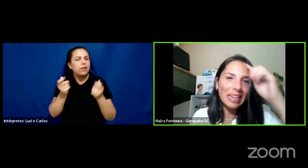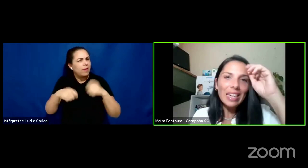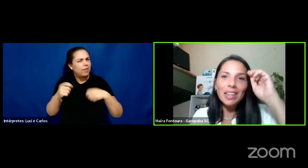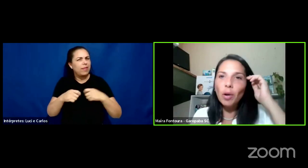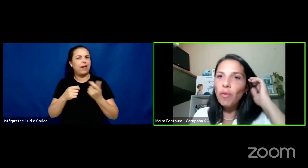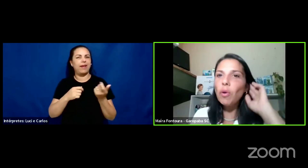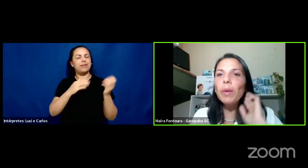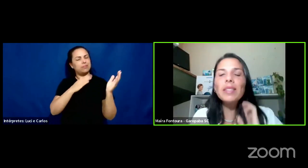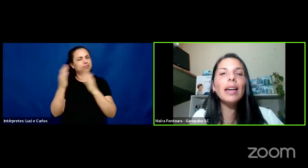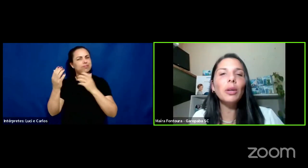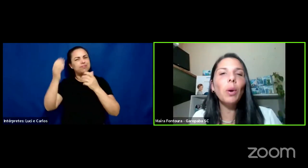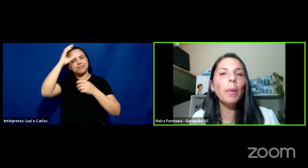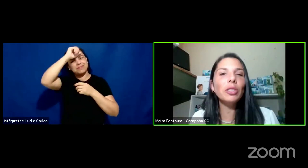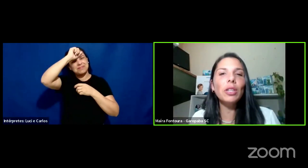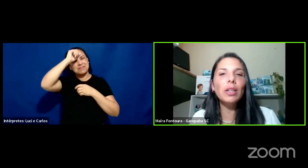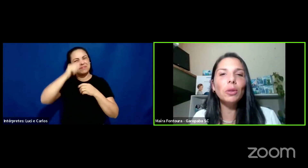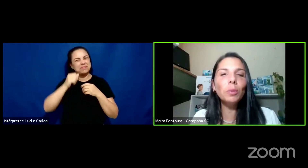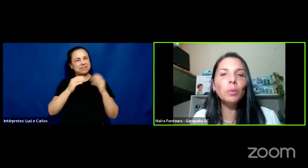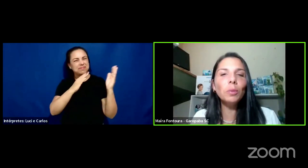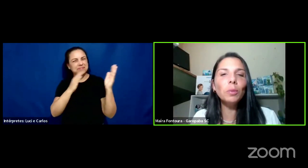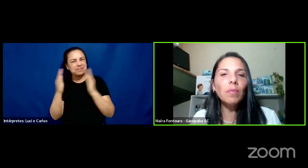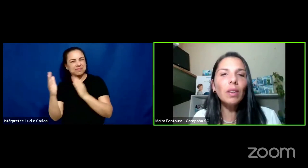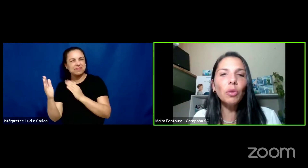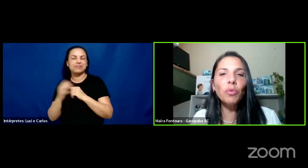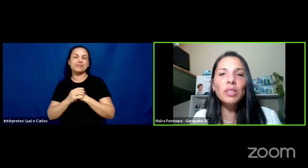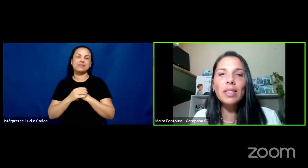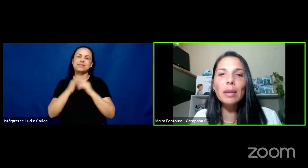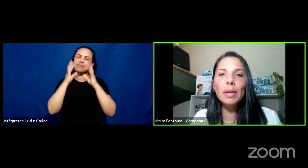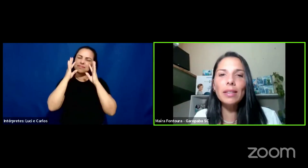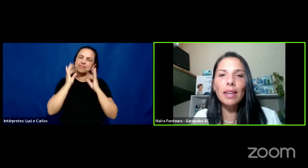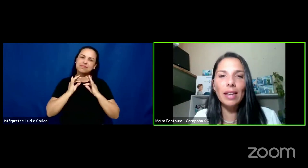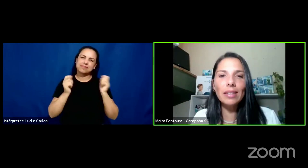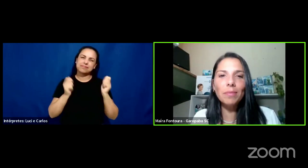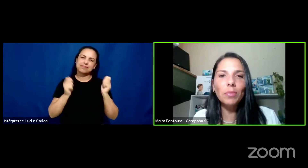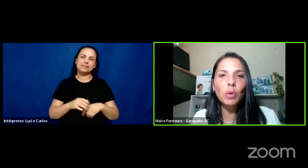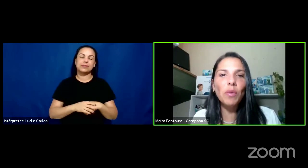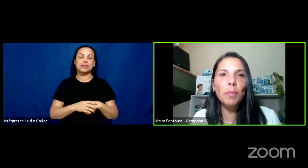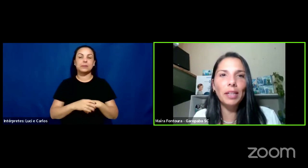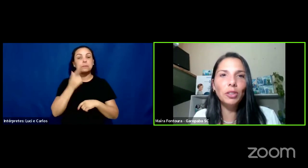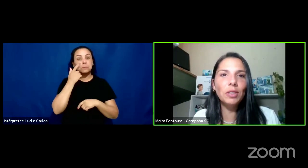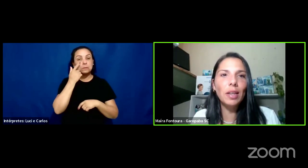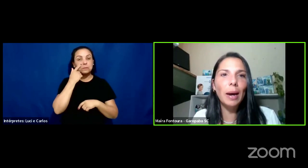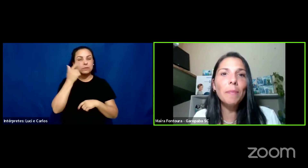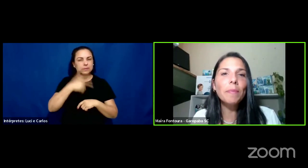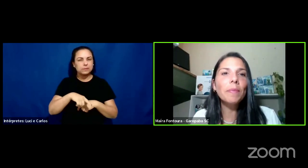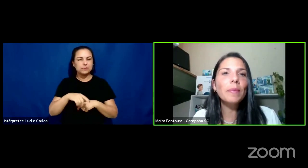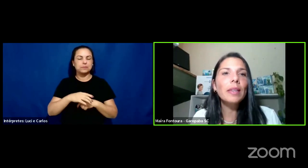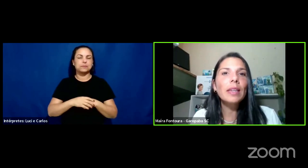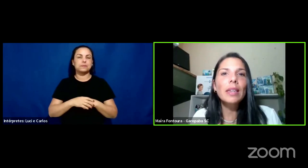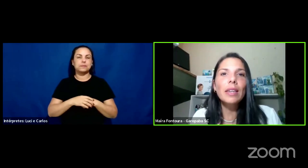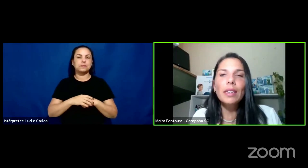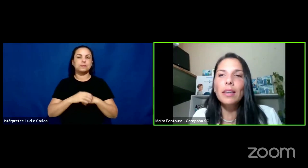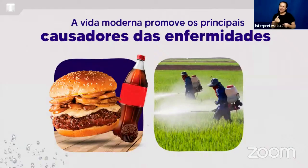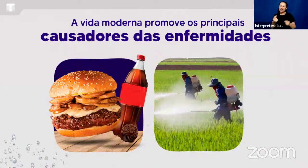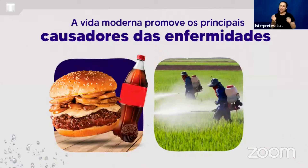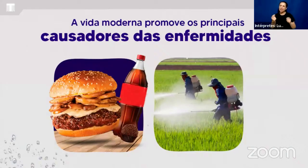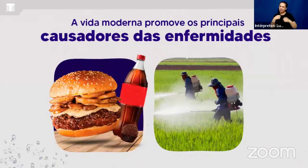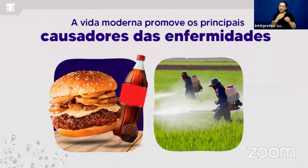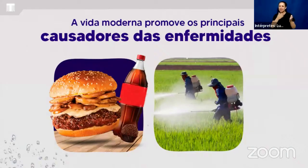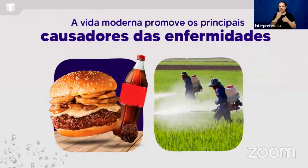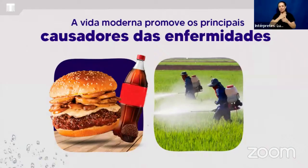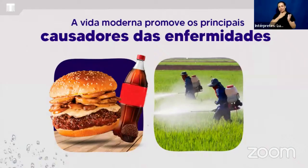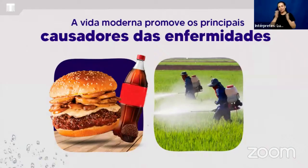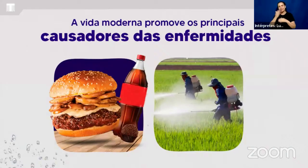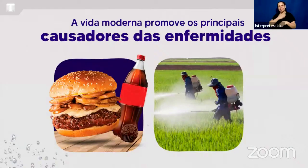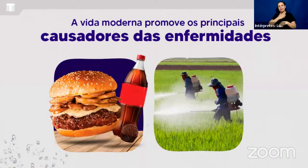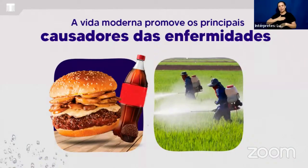interessante. Então, eu vou começar aqui compartilhando com vocês a minha tela, novamente, tá? Eu quero falar